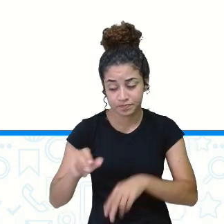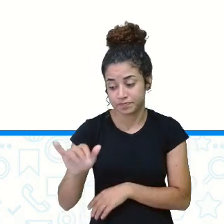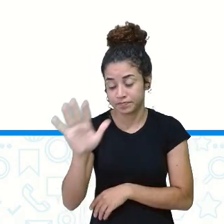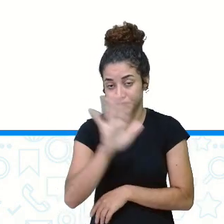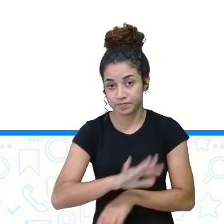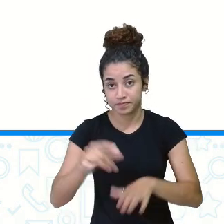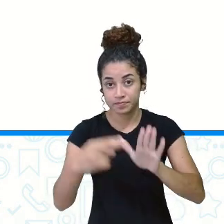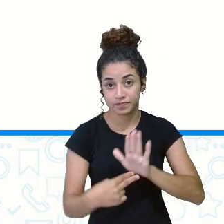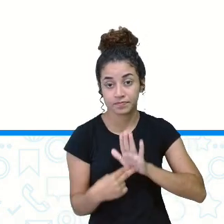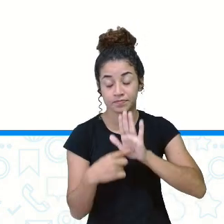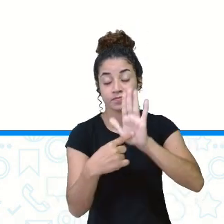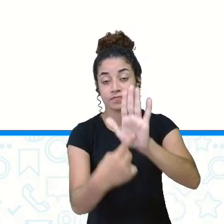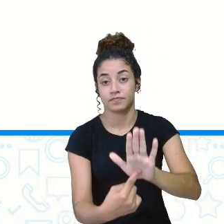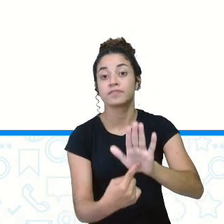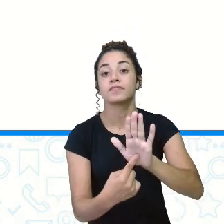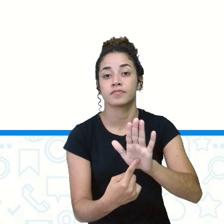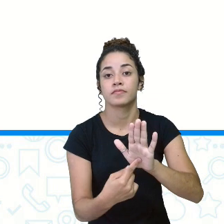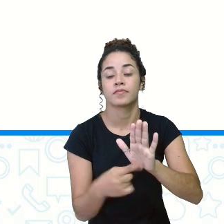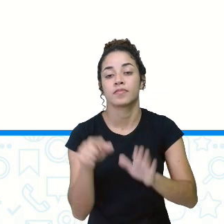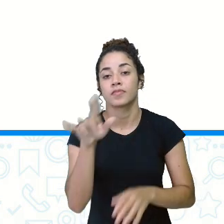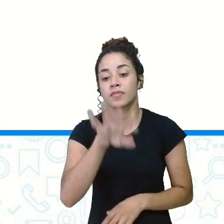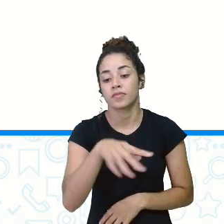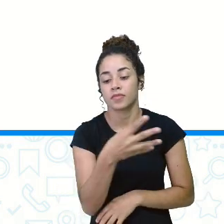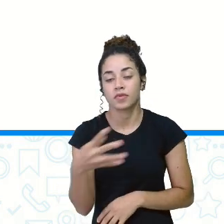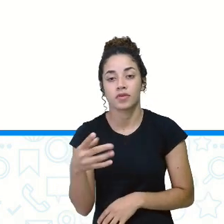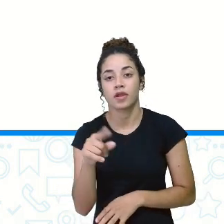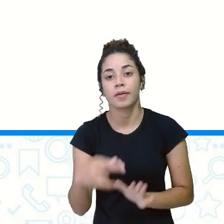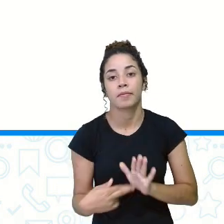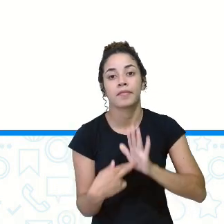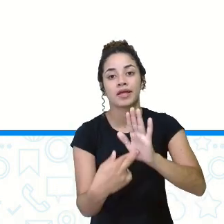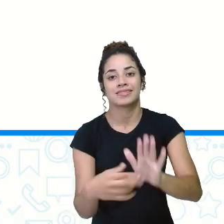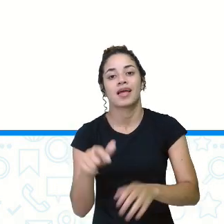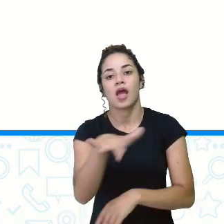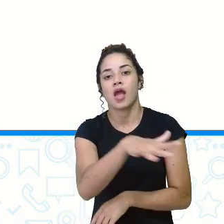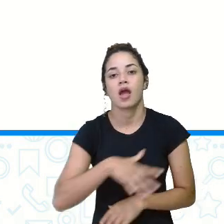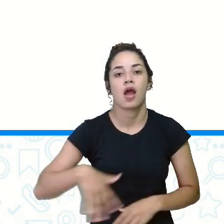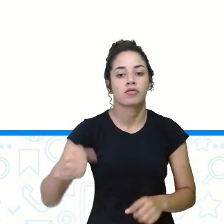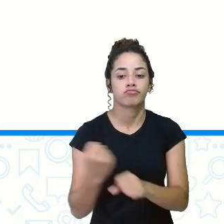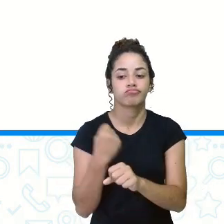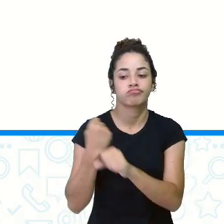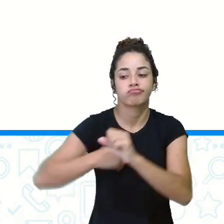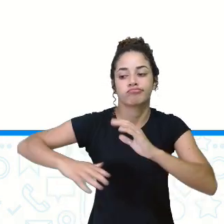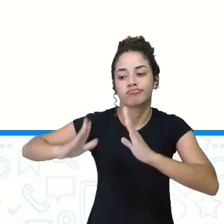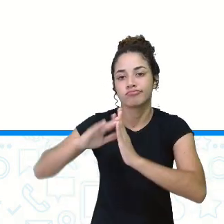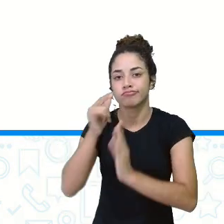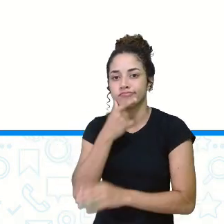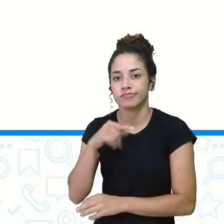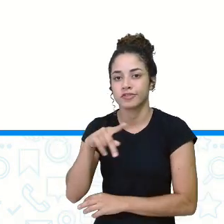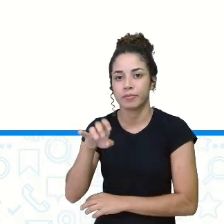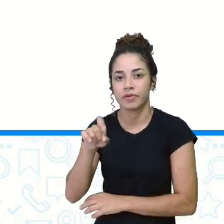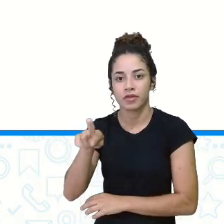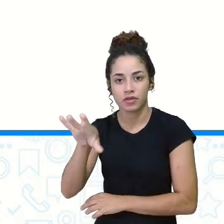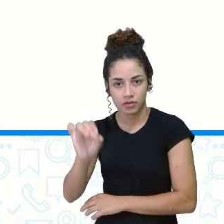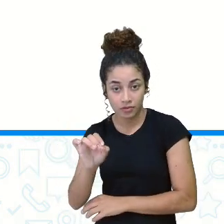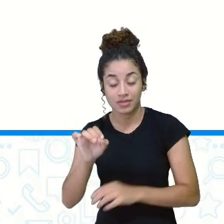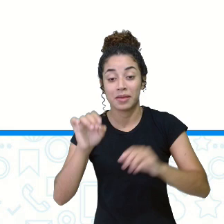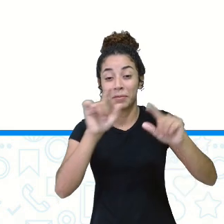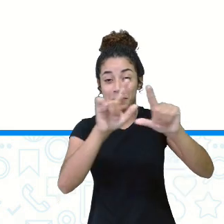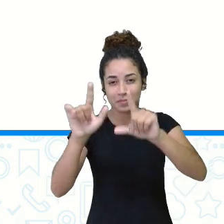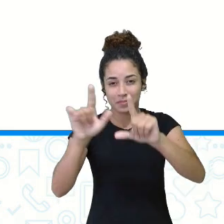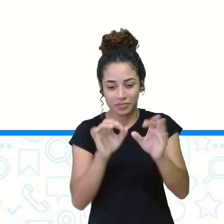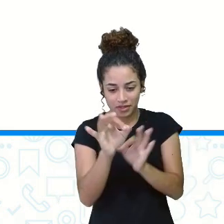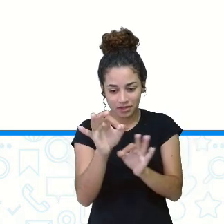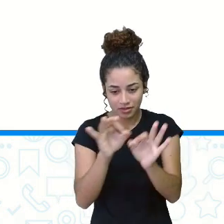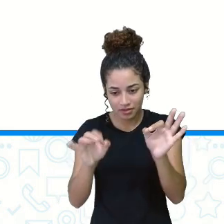na malha, ela representa a área da construção da casa de Pedro. Sabendo que a medida da área de cada quadradinho da